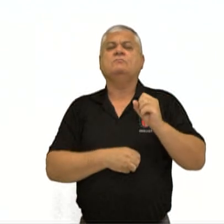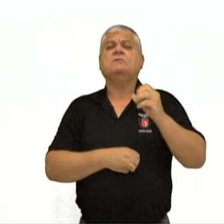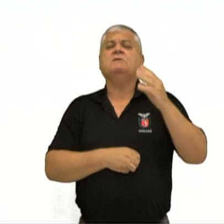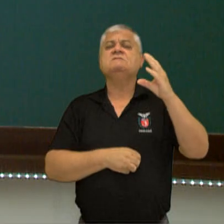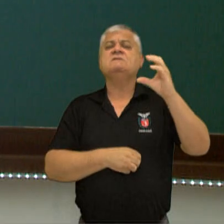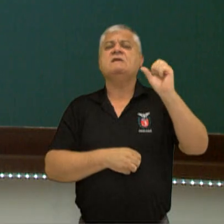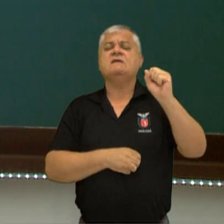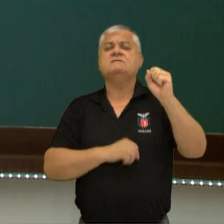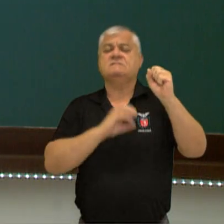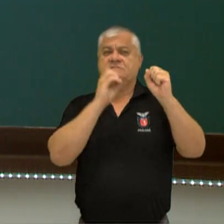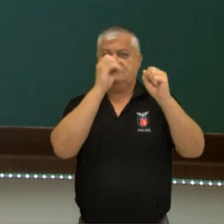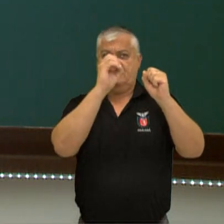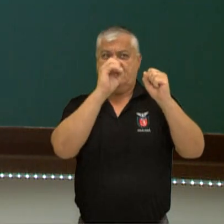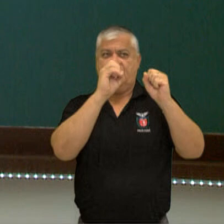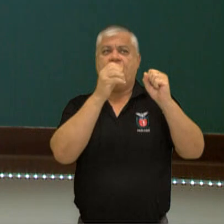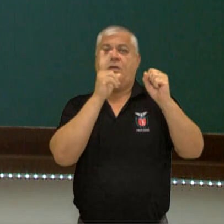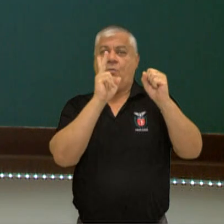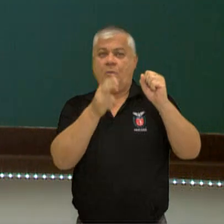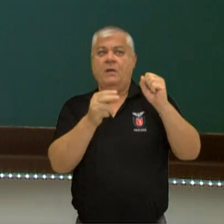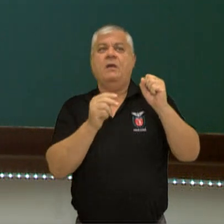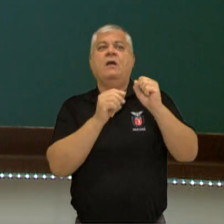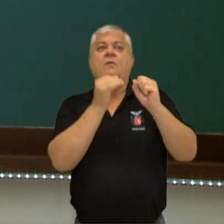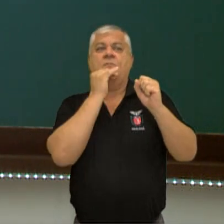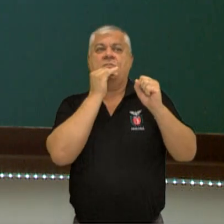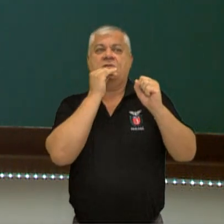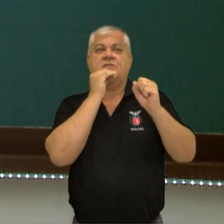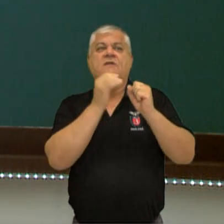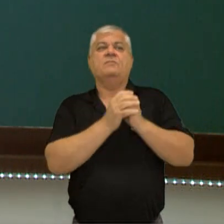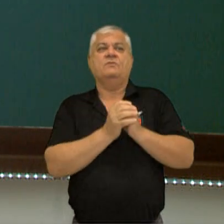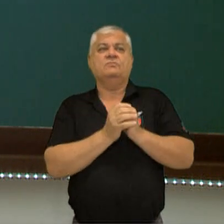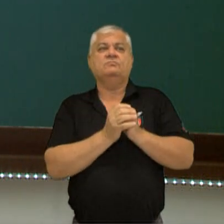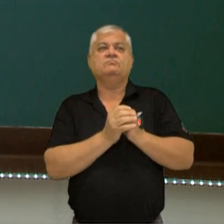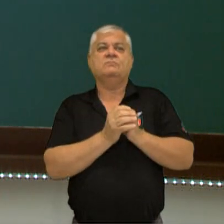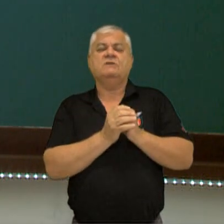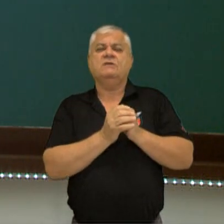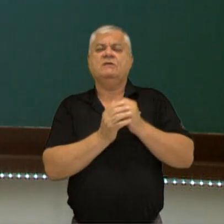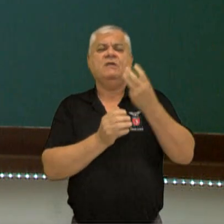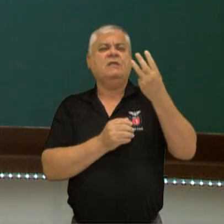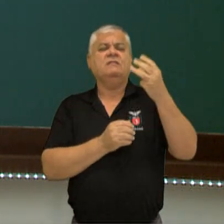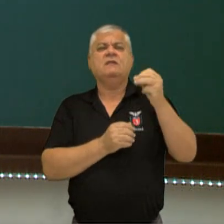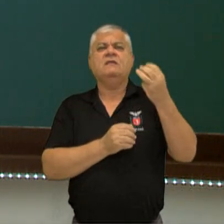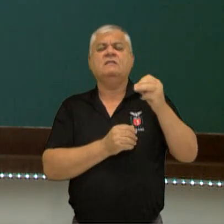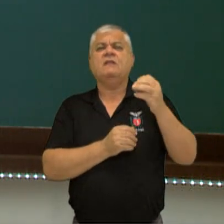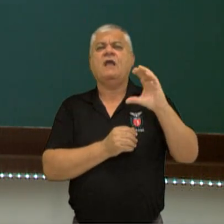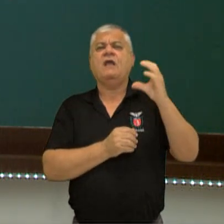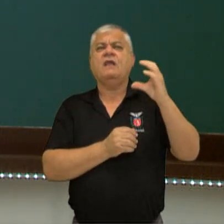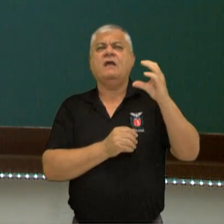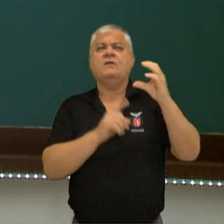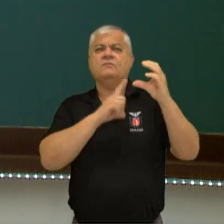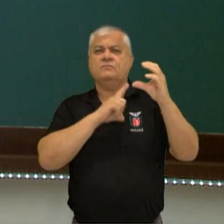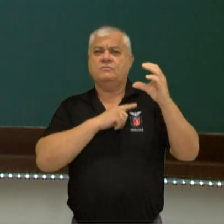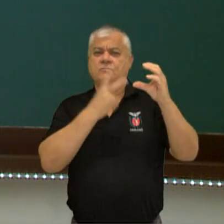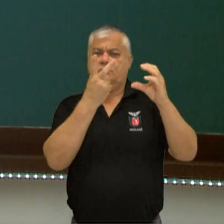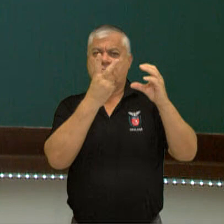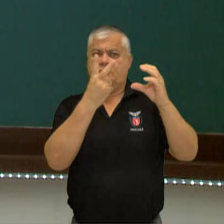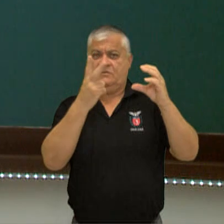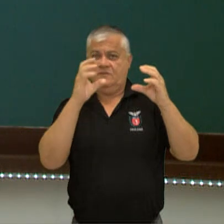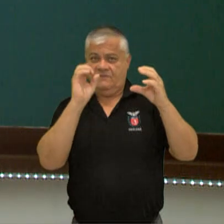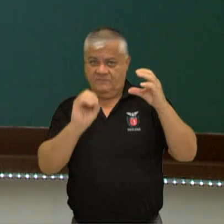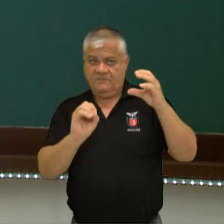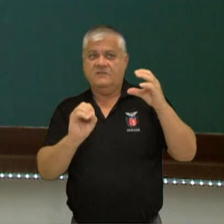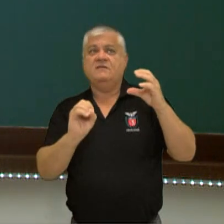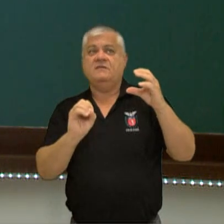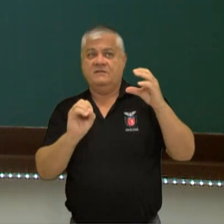questão, a gente precisa fazer o seguinte. Então, a 30 graus, o coeficiente me diz que 220 gramas de